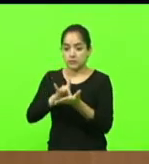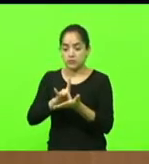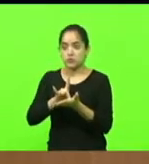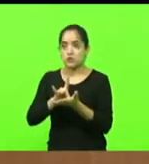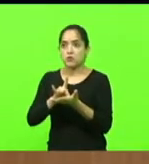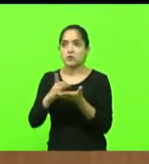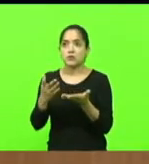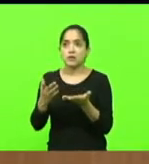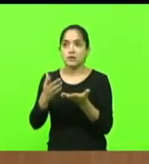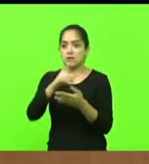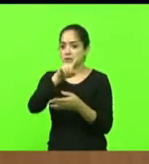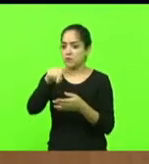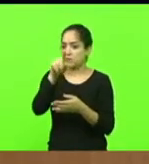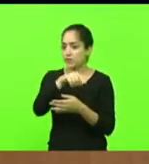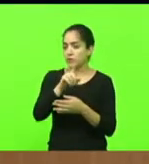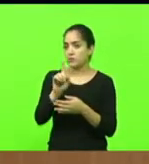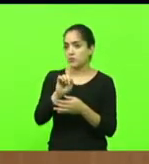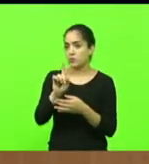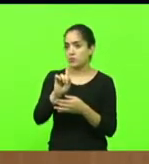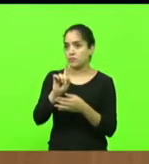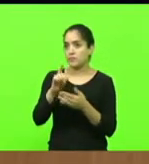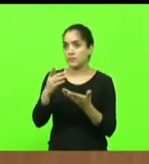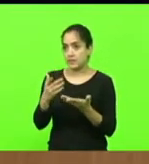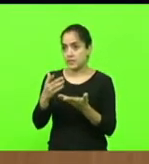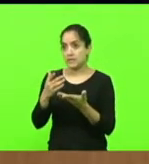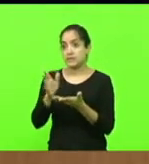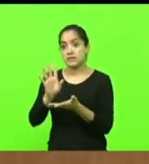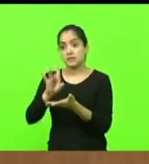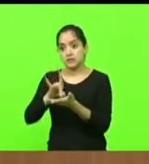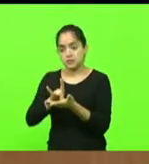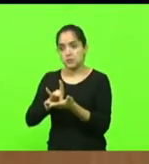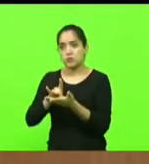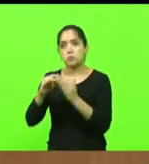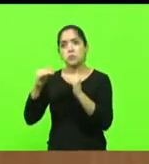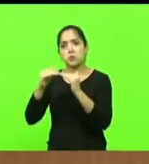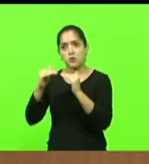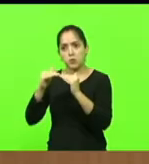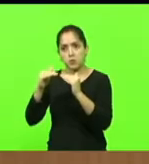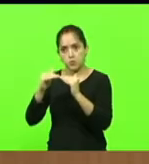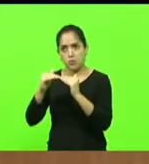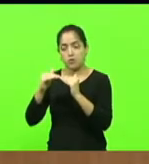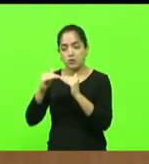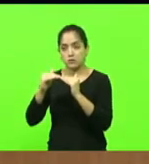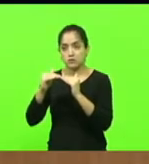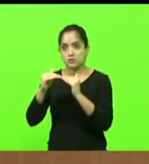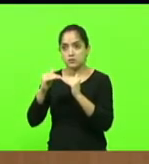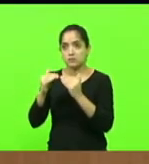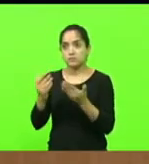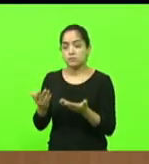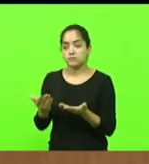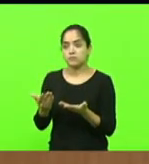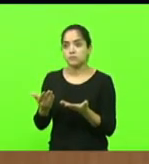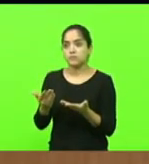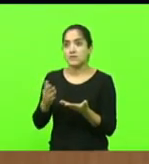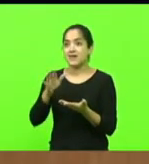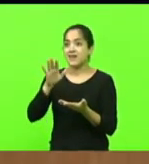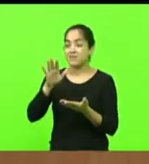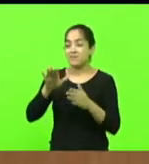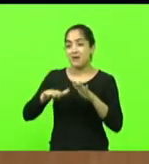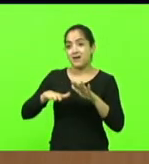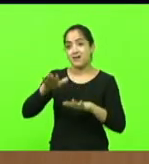não vetou. E se ele sancionou, é porque ele concorda com a iniciativa parlamentar. Mas, às